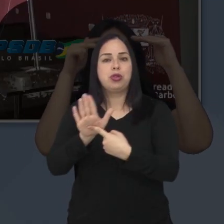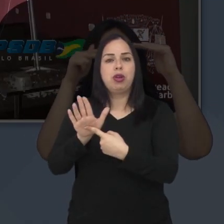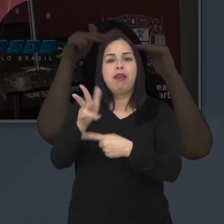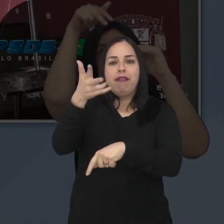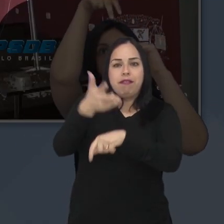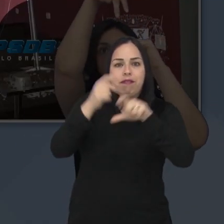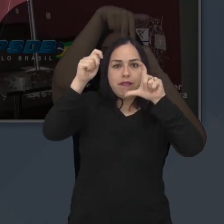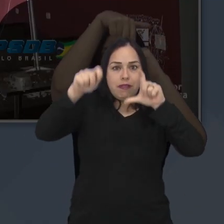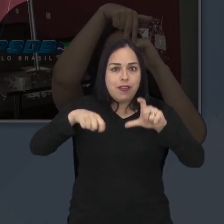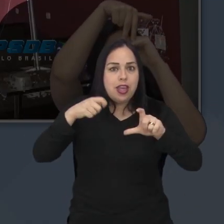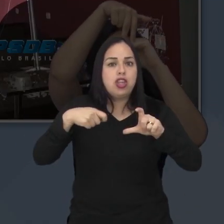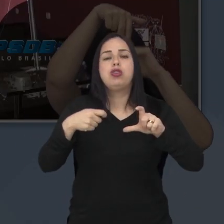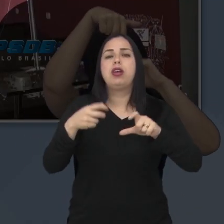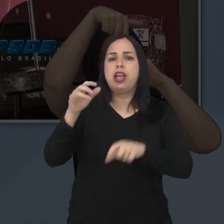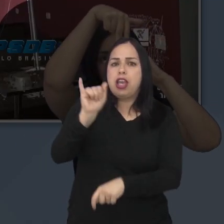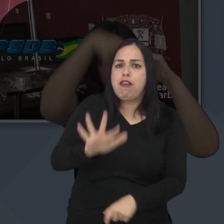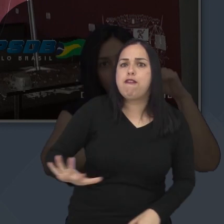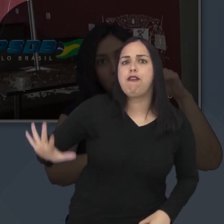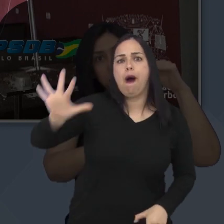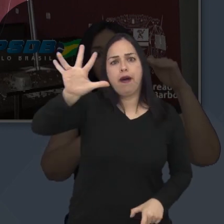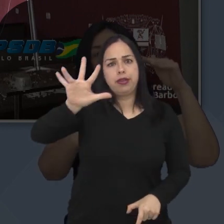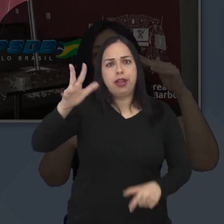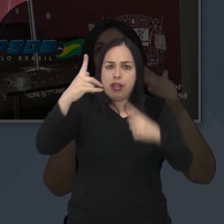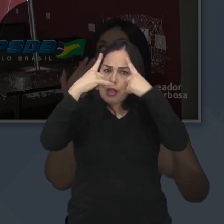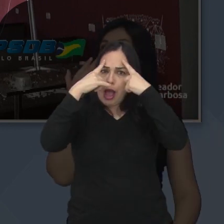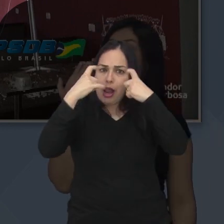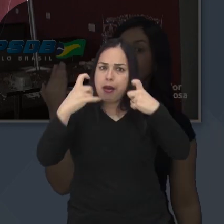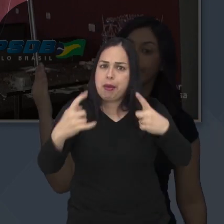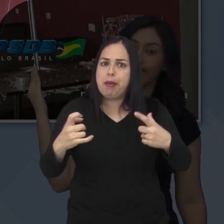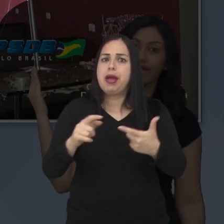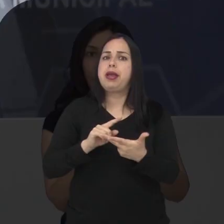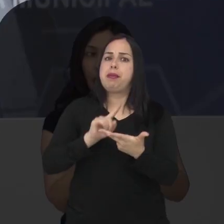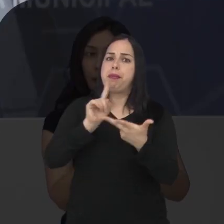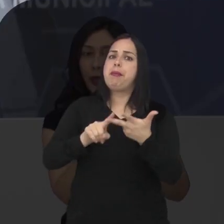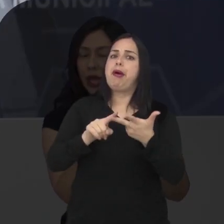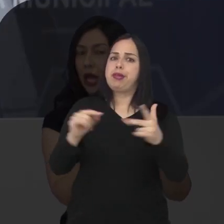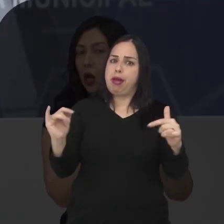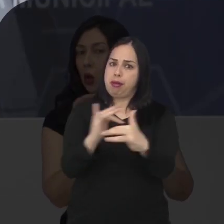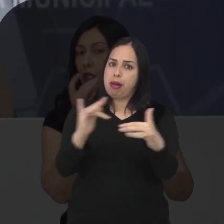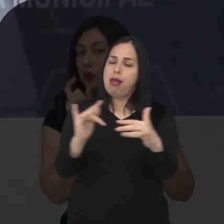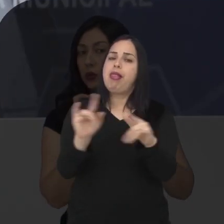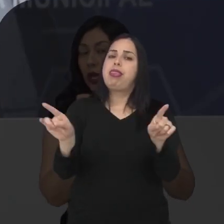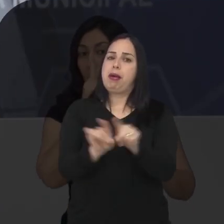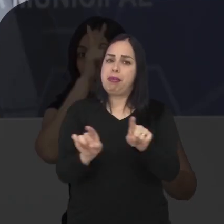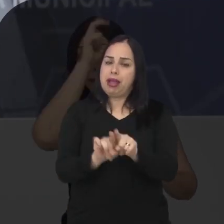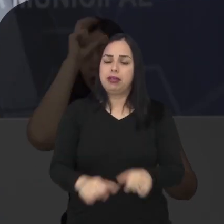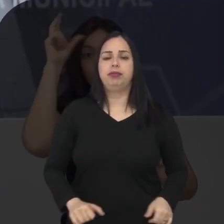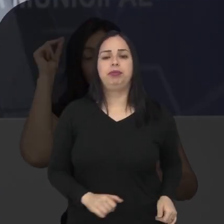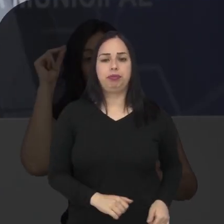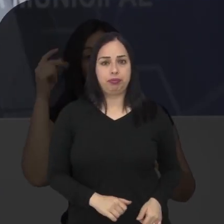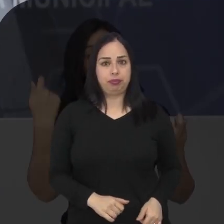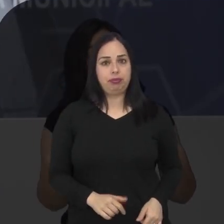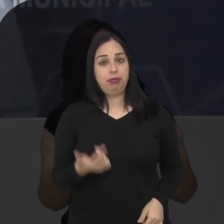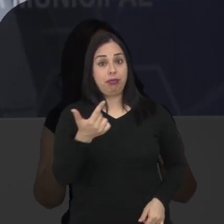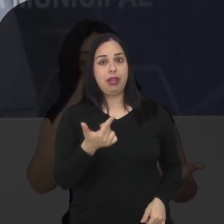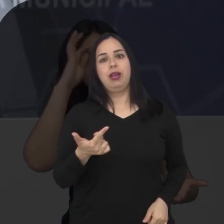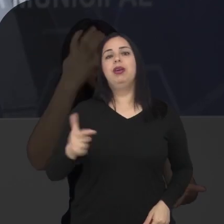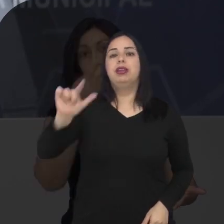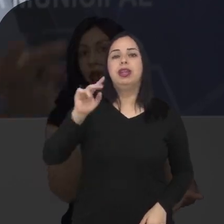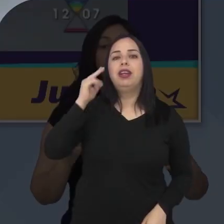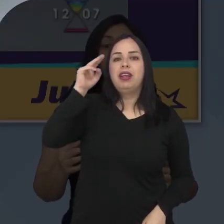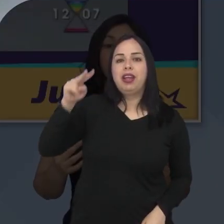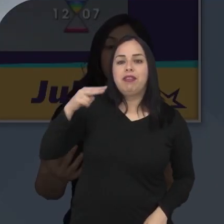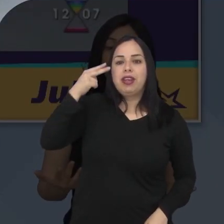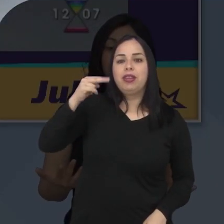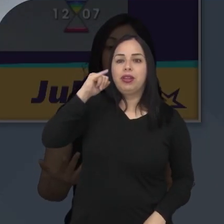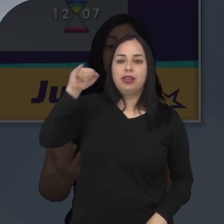de violência registrados na cidade e apontou problemas na mobilidade. Quem também foi à tribuna foi a vereadora Juliana Fraga. Ela